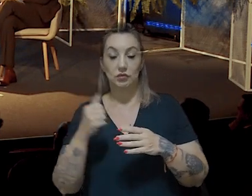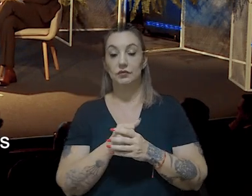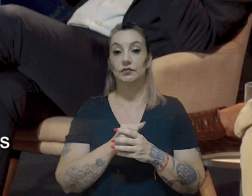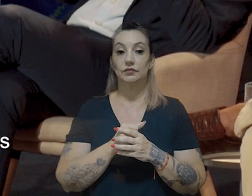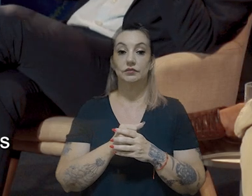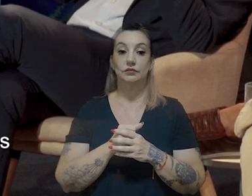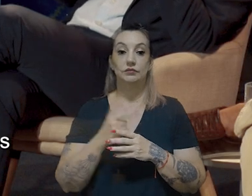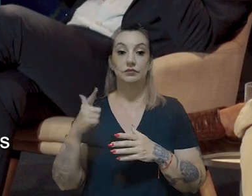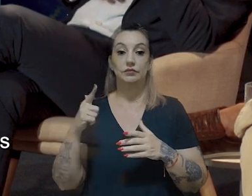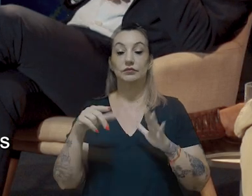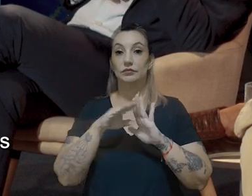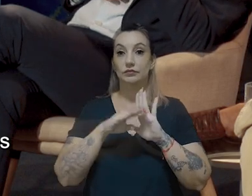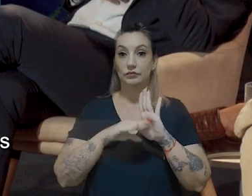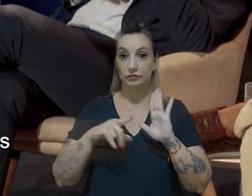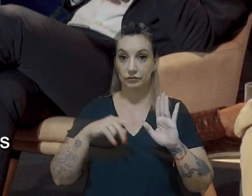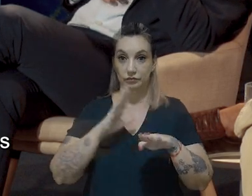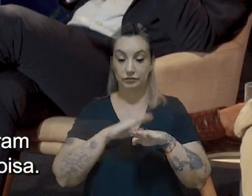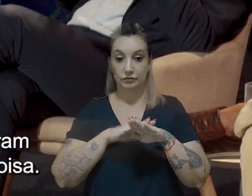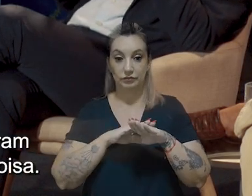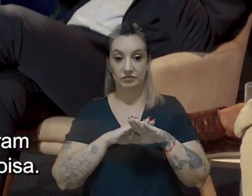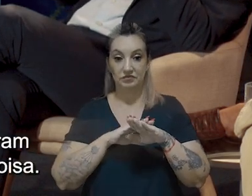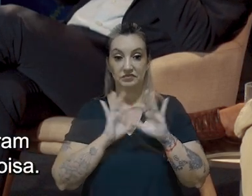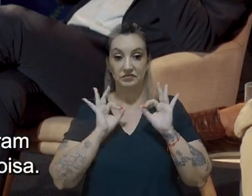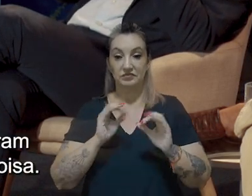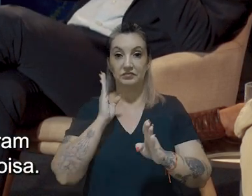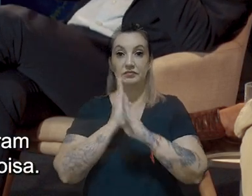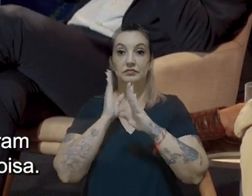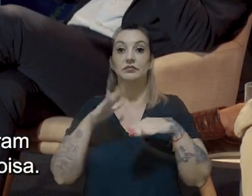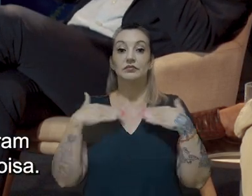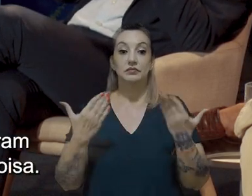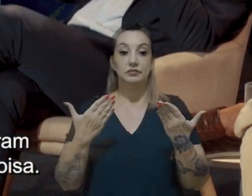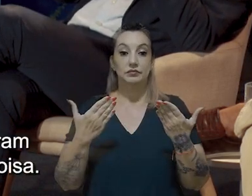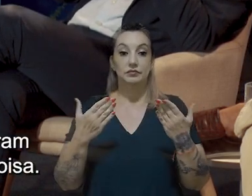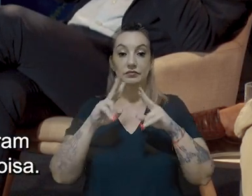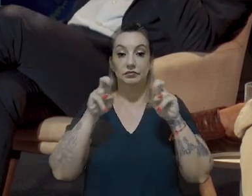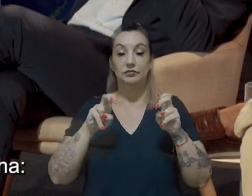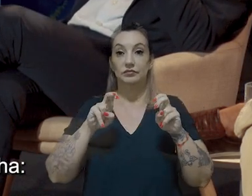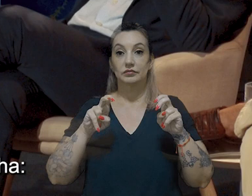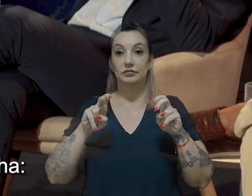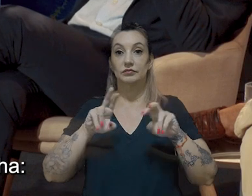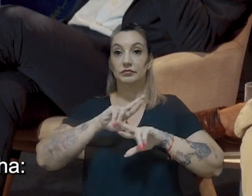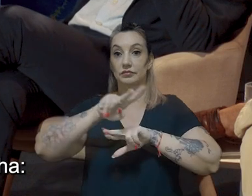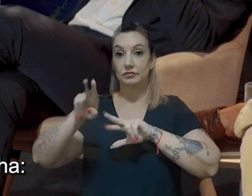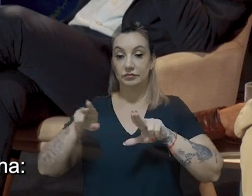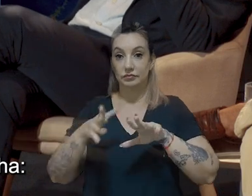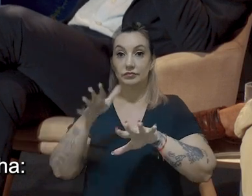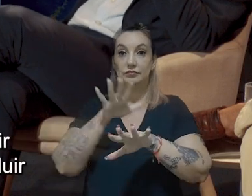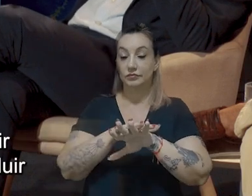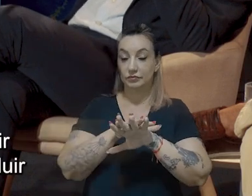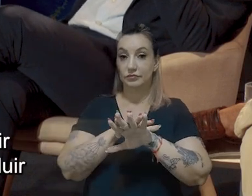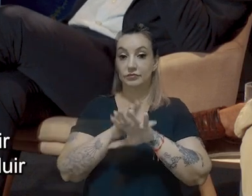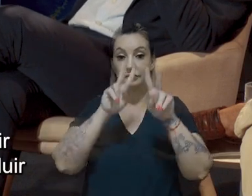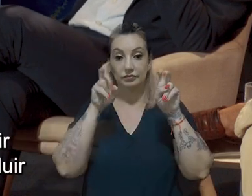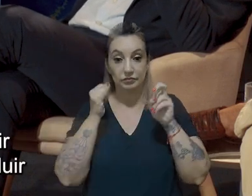né um dos programas que nós temos feito na na a a gente também identificou quais eram os sist temas de diversidade inclusão e a coisa que a gente realmente identificou o seguinte olha